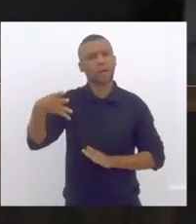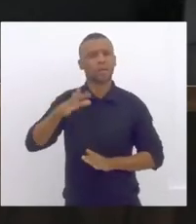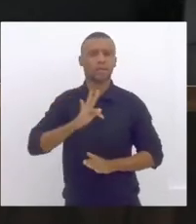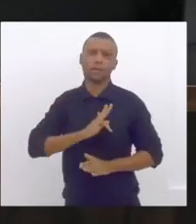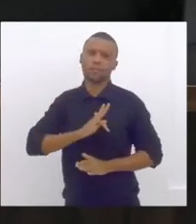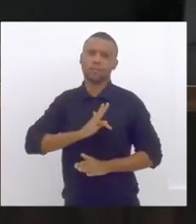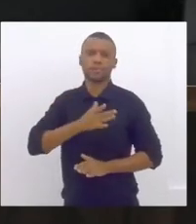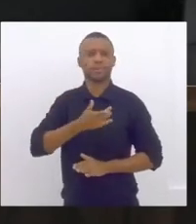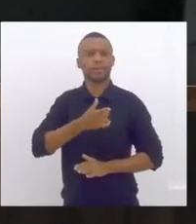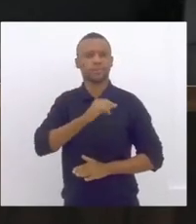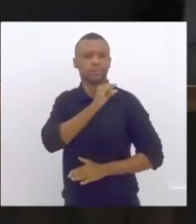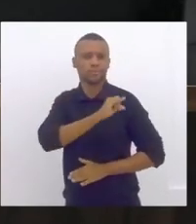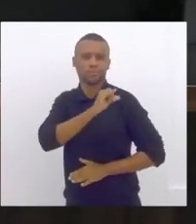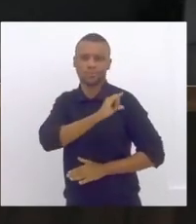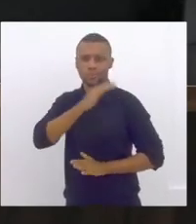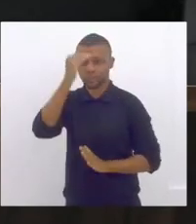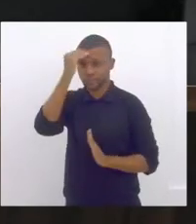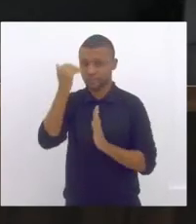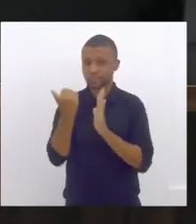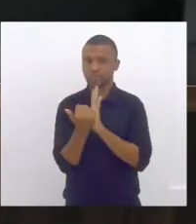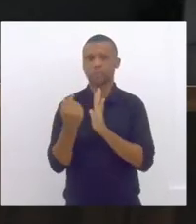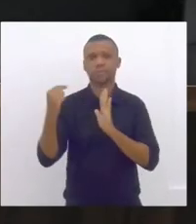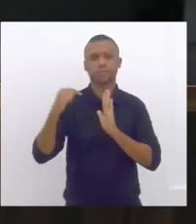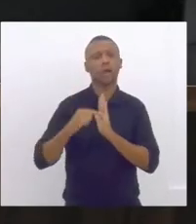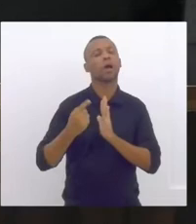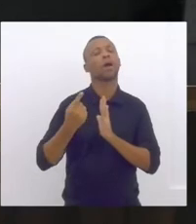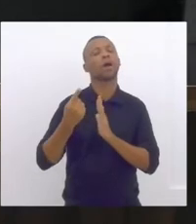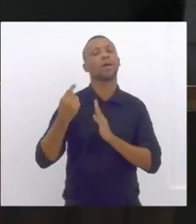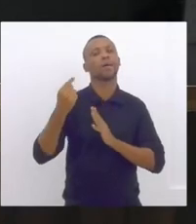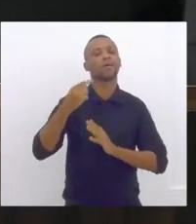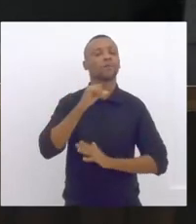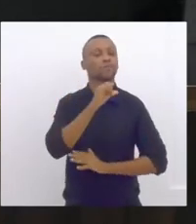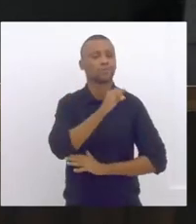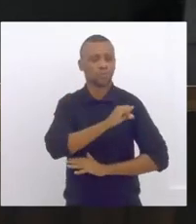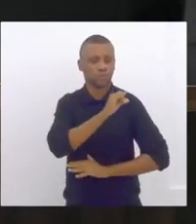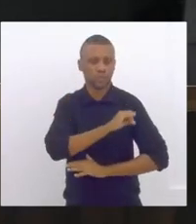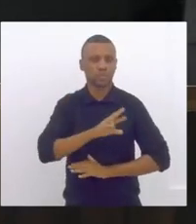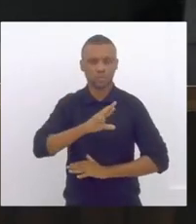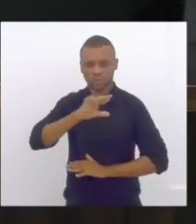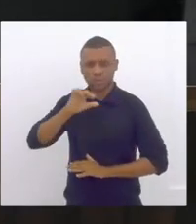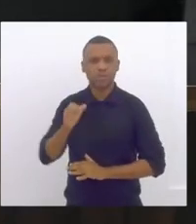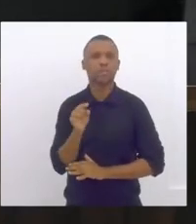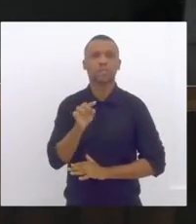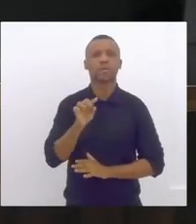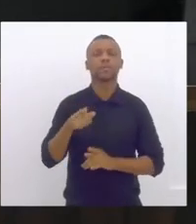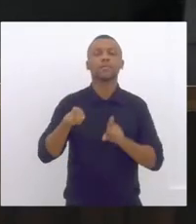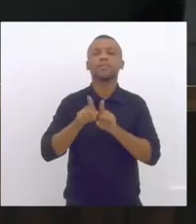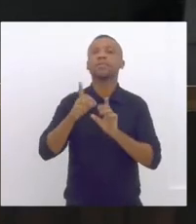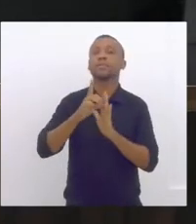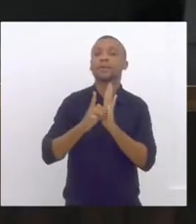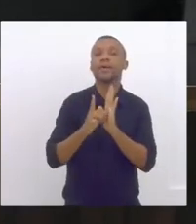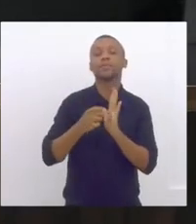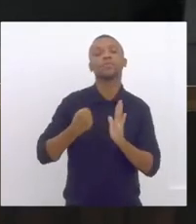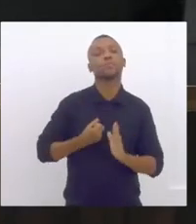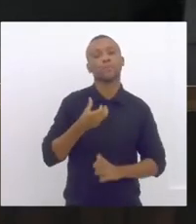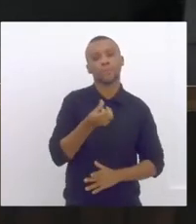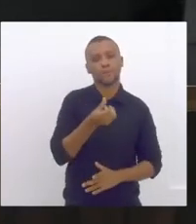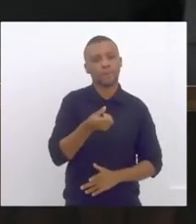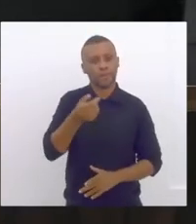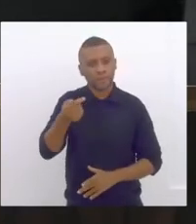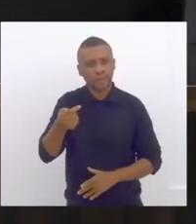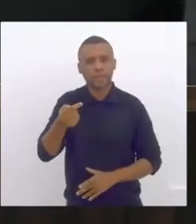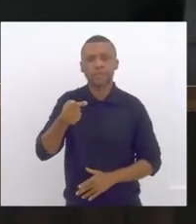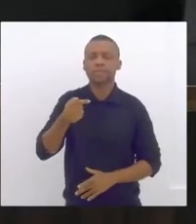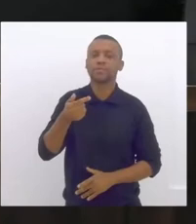conformidade com o disposto na Lei 5.265, de 26 de 11 de 63, e ainda no Decreto-Lei número 667, de 2 de 7